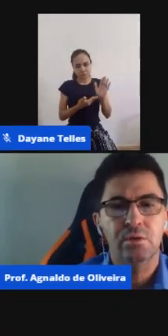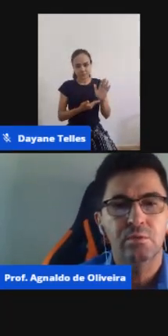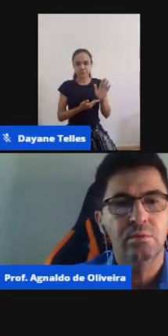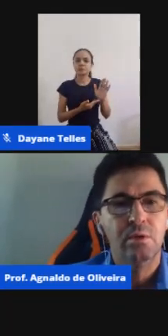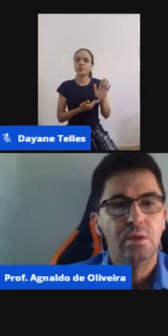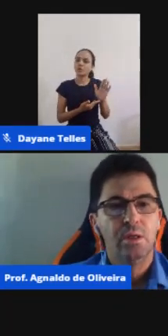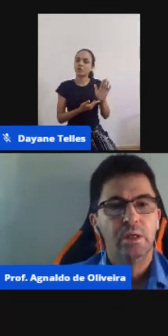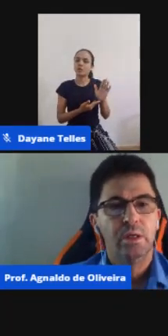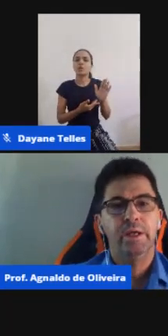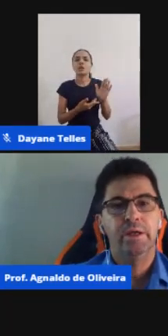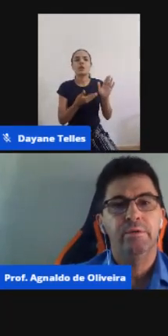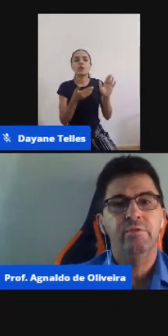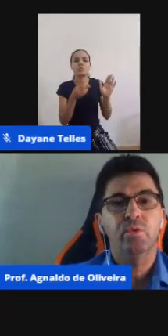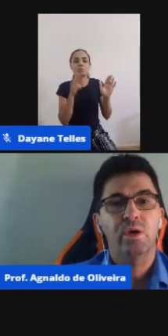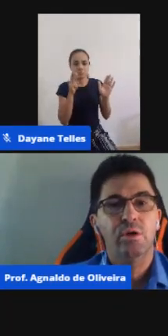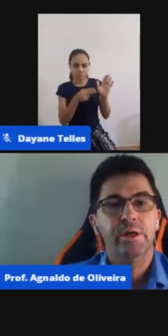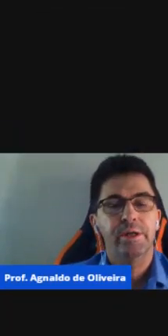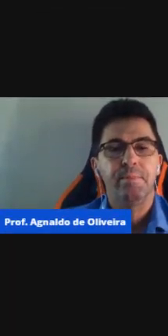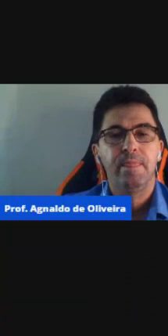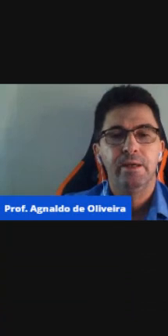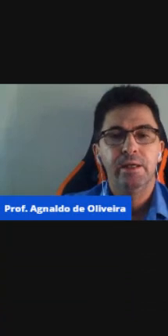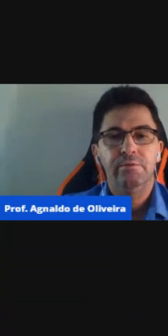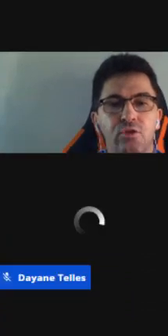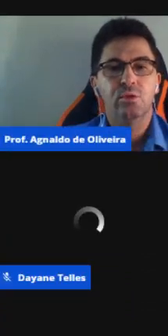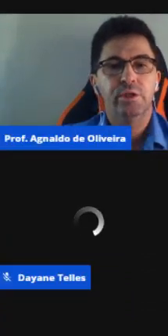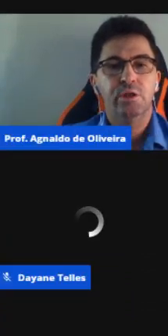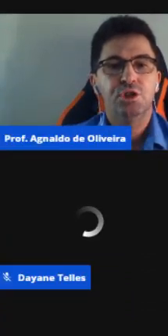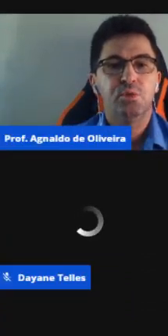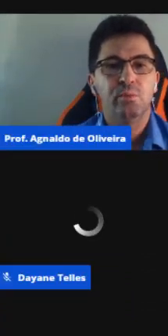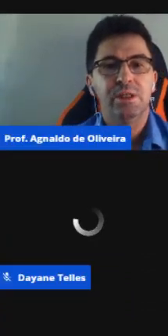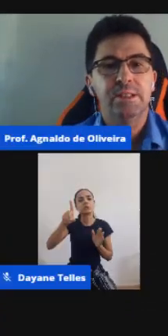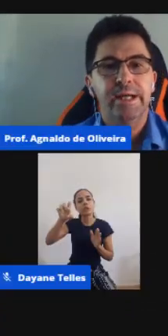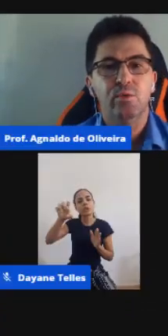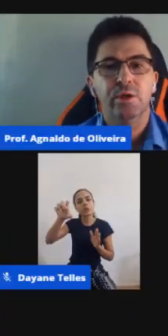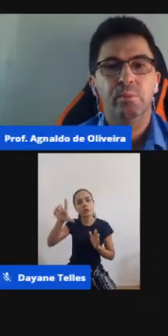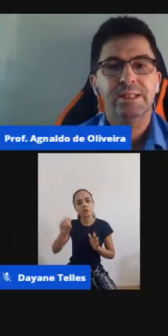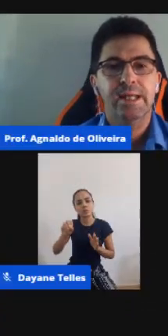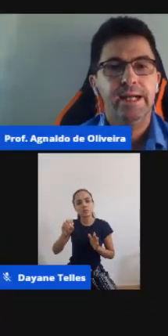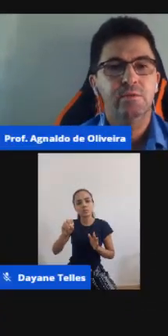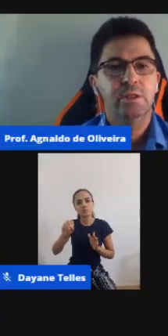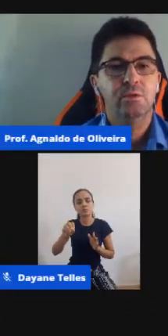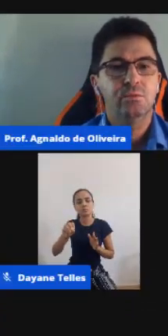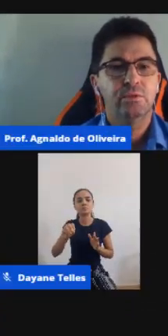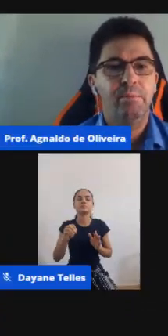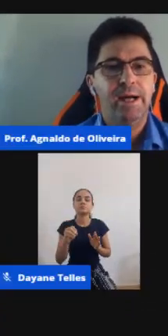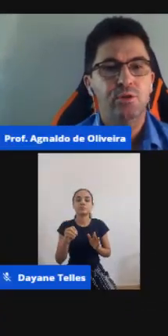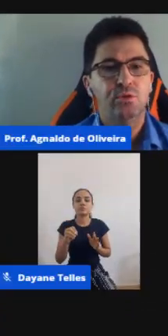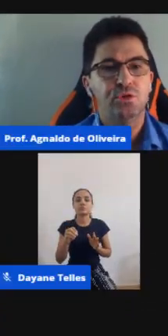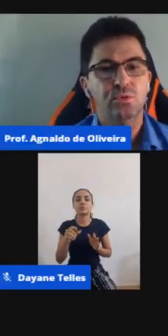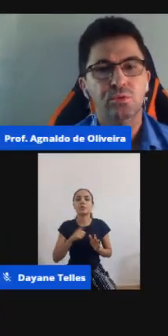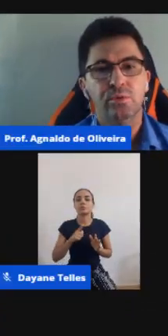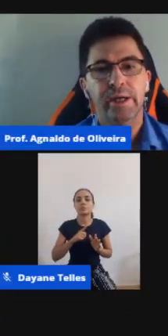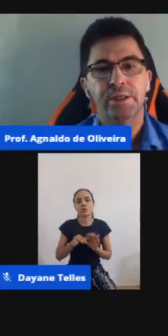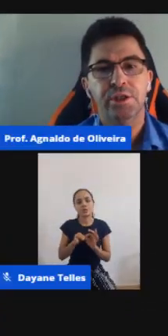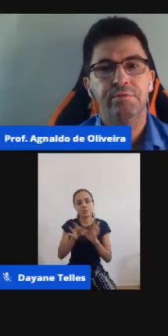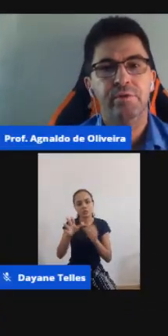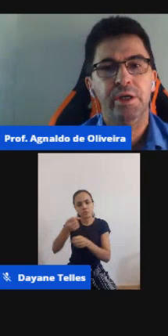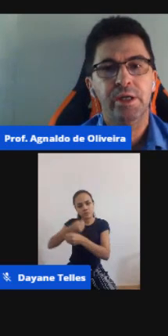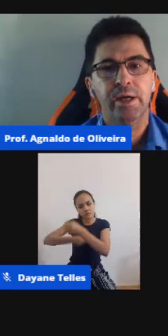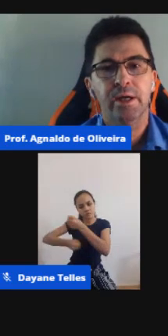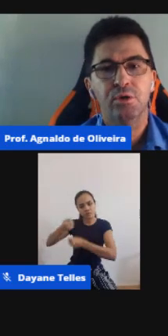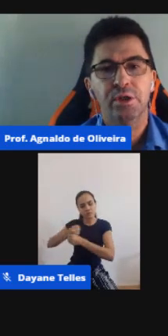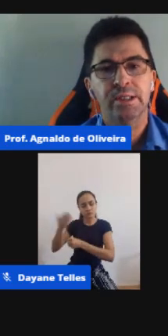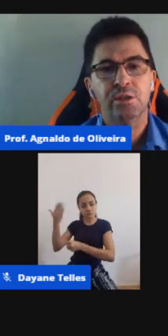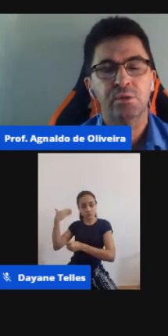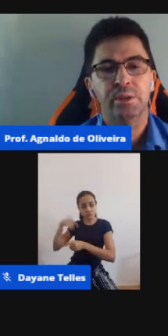vocês estão vendo agora, ele foi um modelo disponibilizado ano passado, né, num trabalho em conjunto da